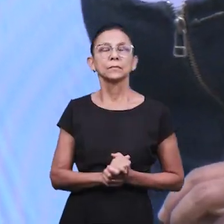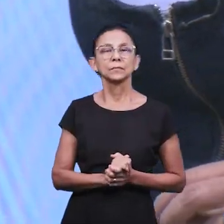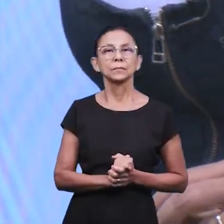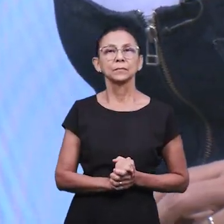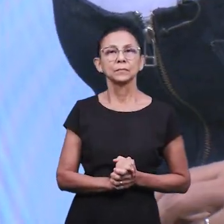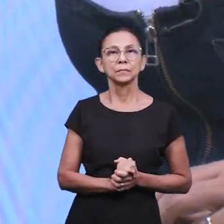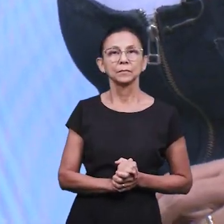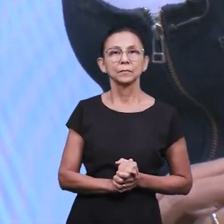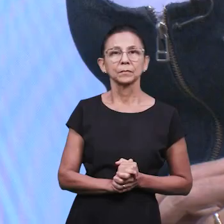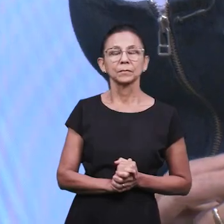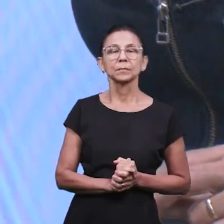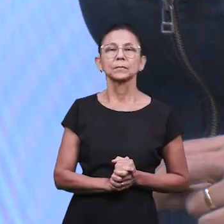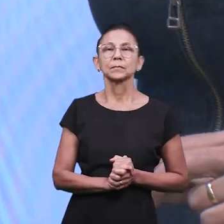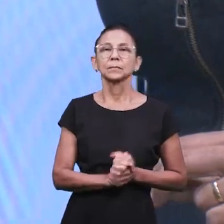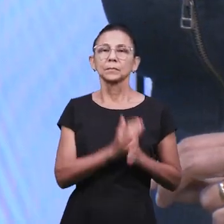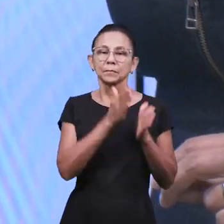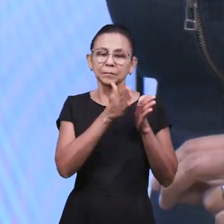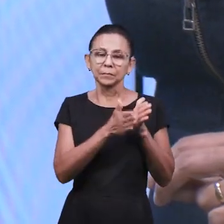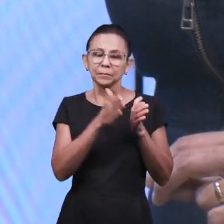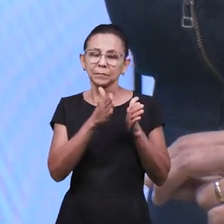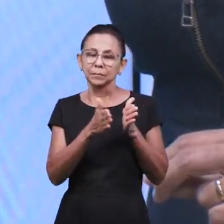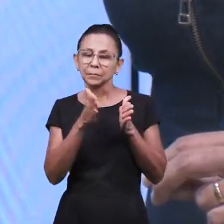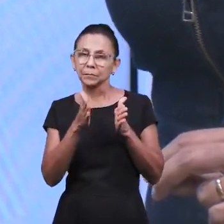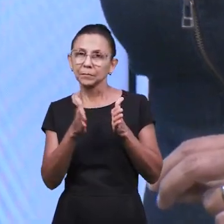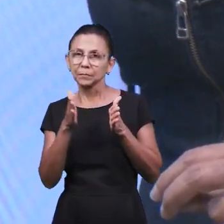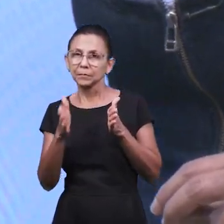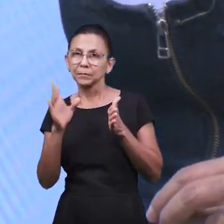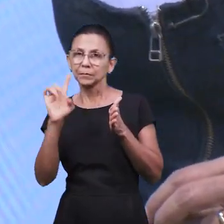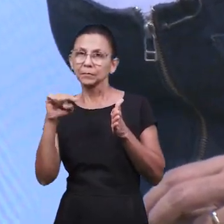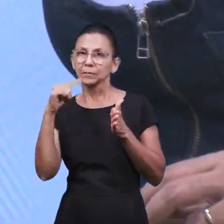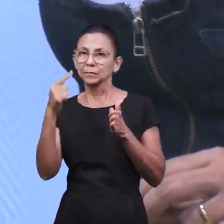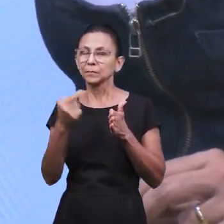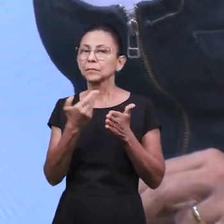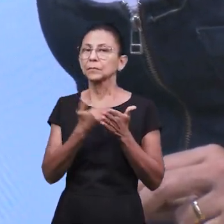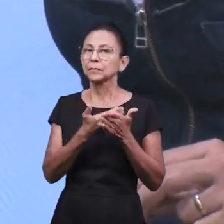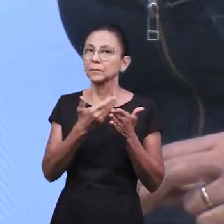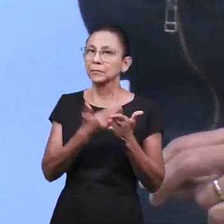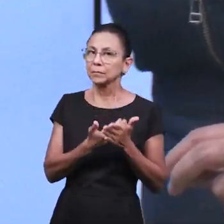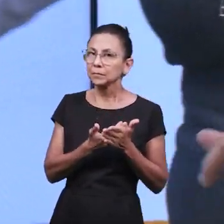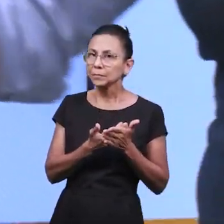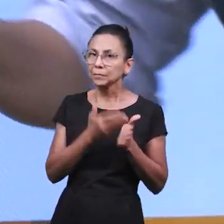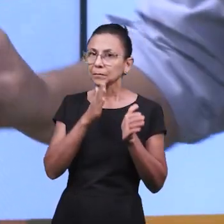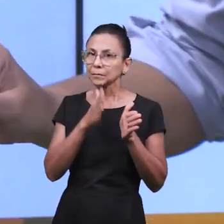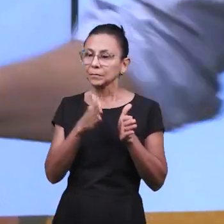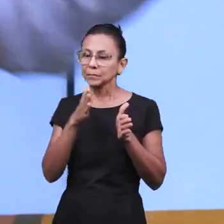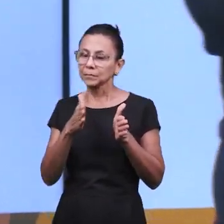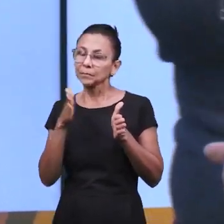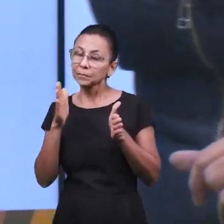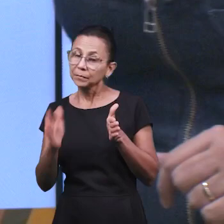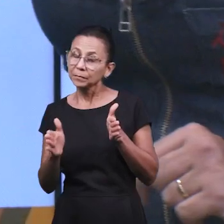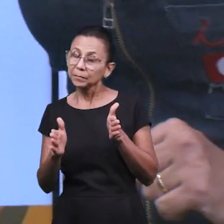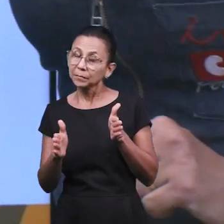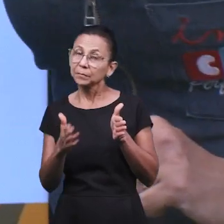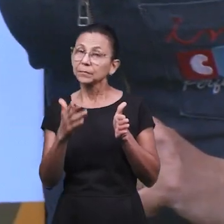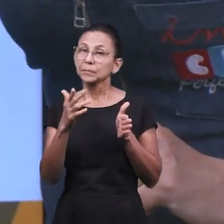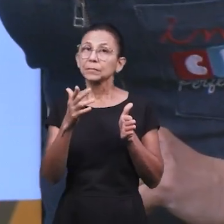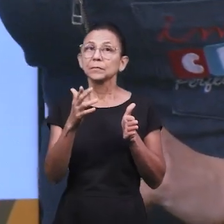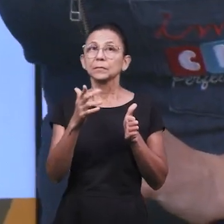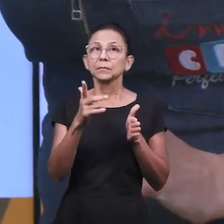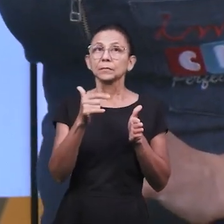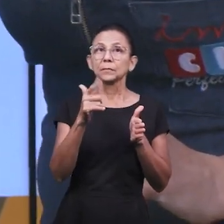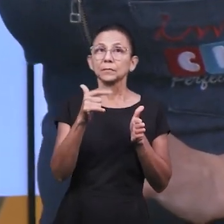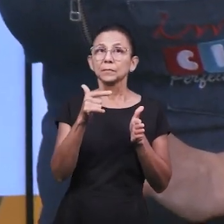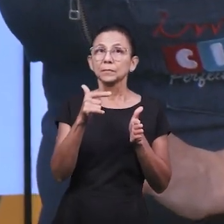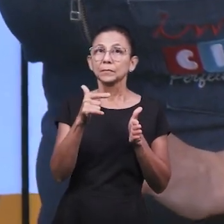compasso composto. Para as próximas aulas, nós vamos estudar mais sobre este compasso.